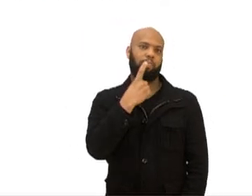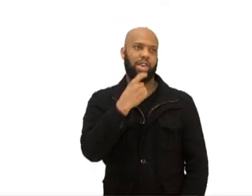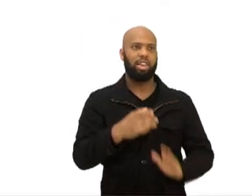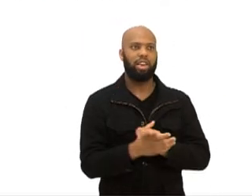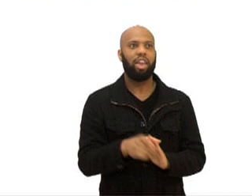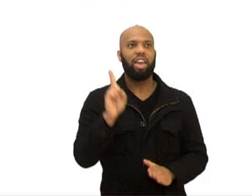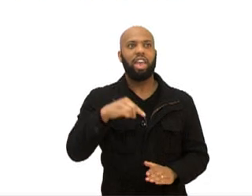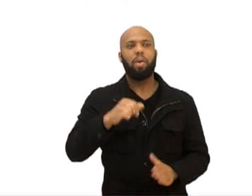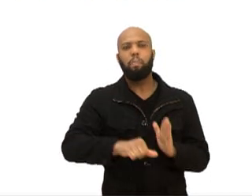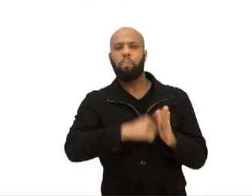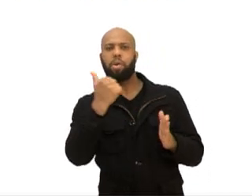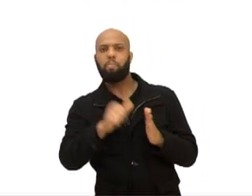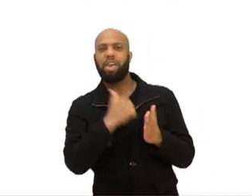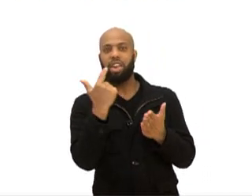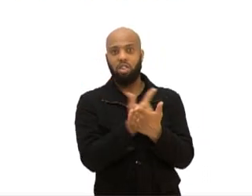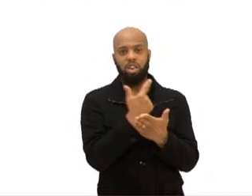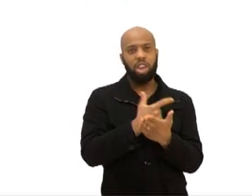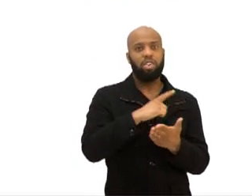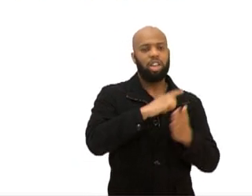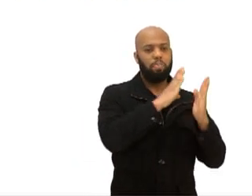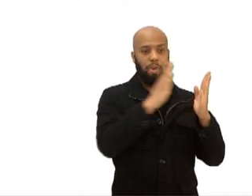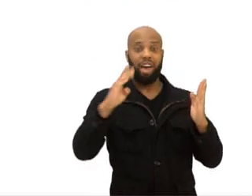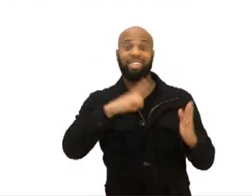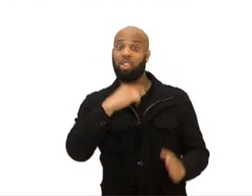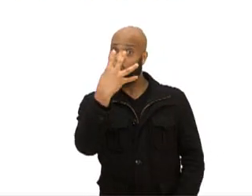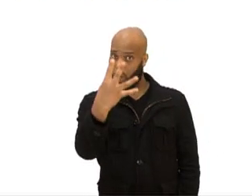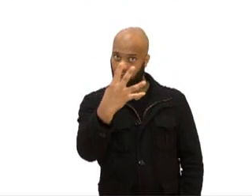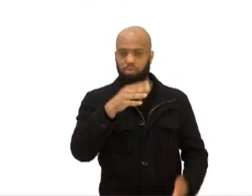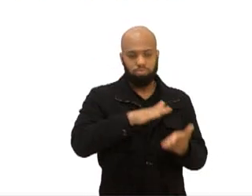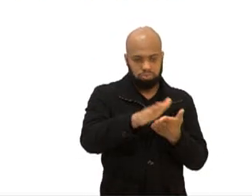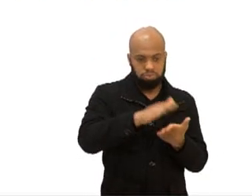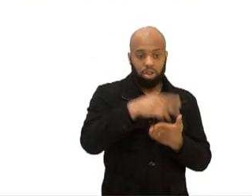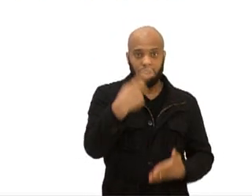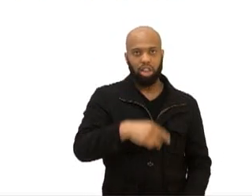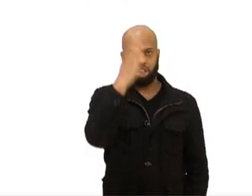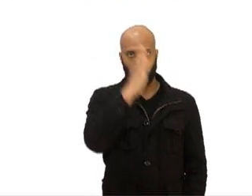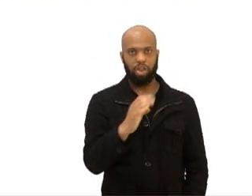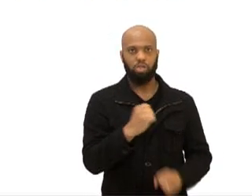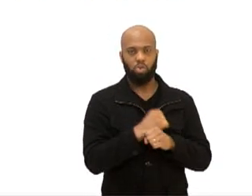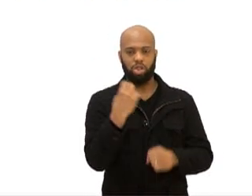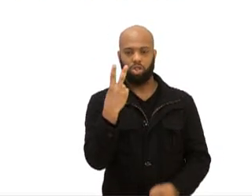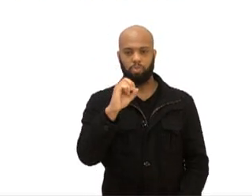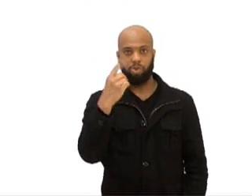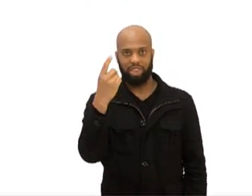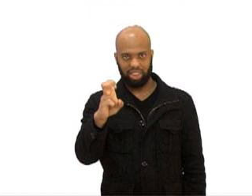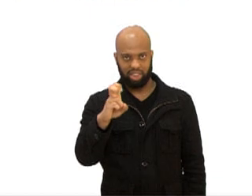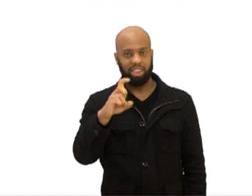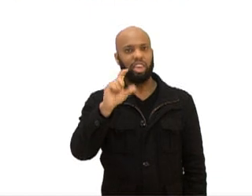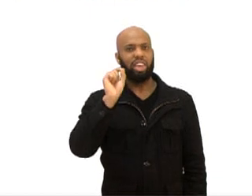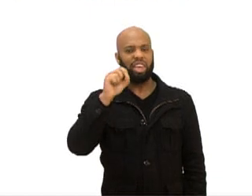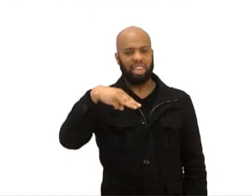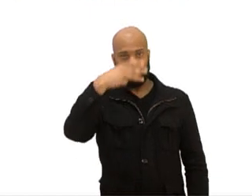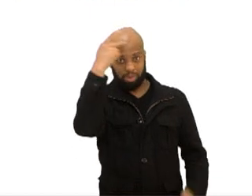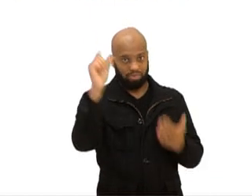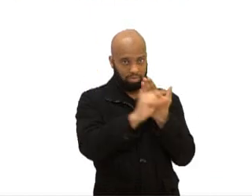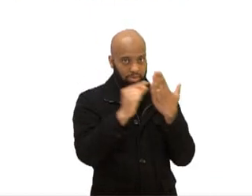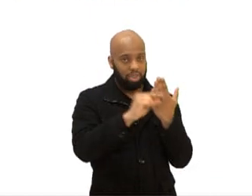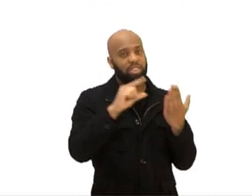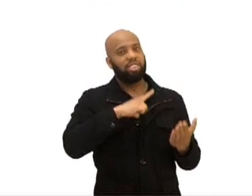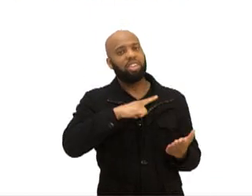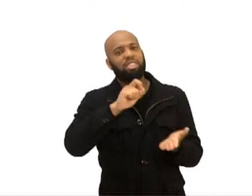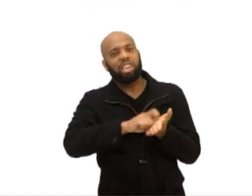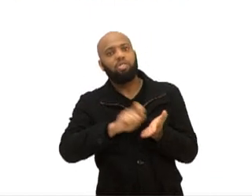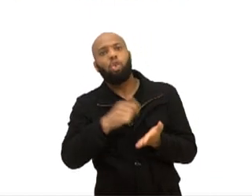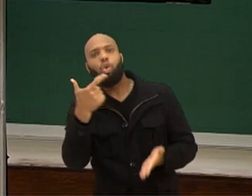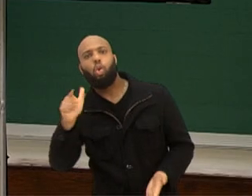Vermelha. É o primeiro volume de uma série de quatro livros lançado no Brasil em 2015. A autora também escreveu mais três